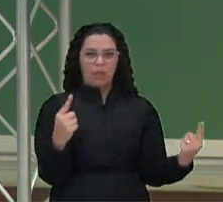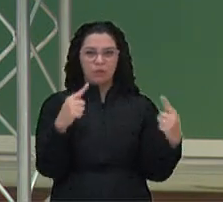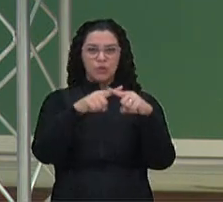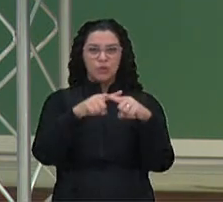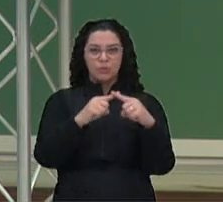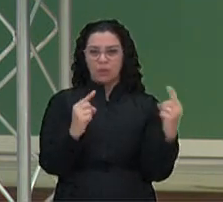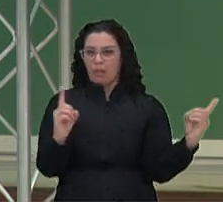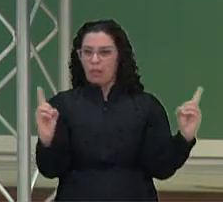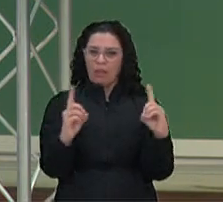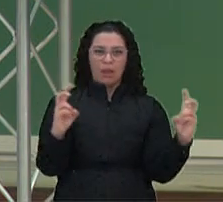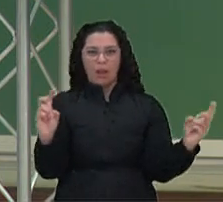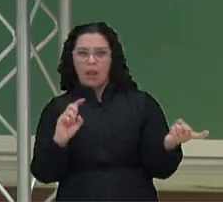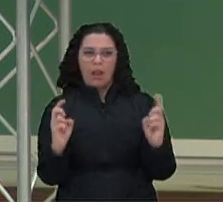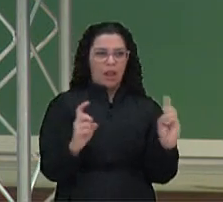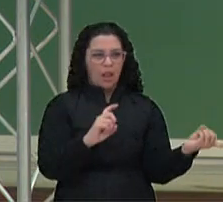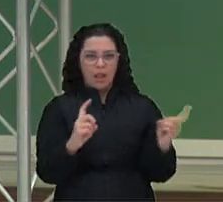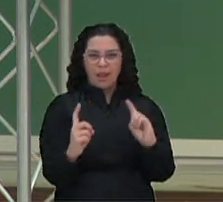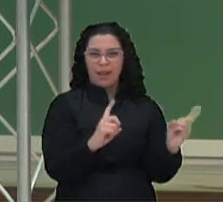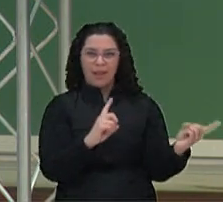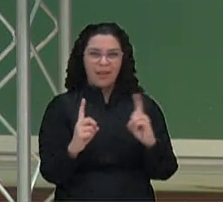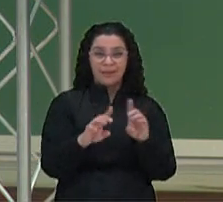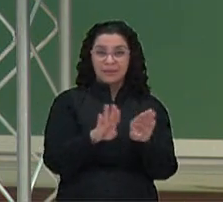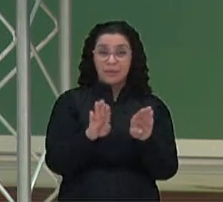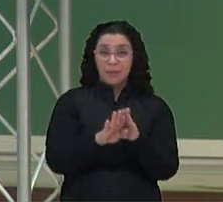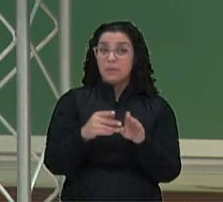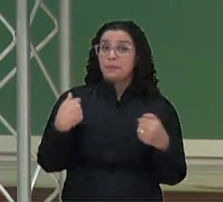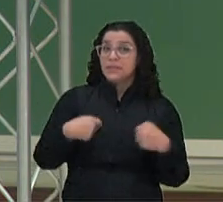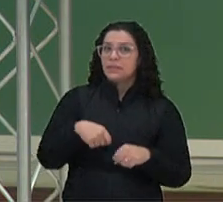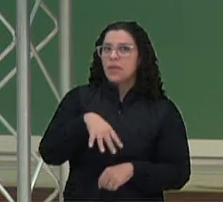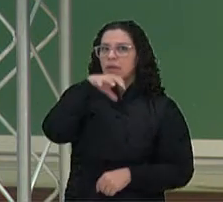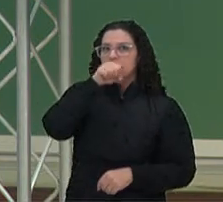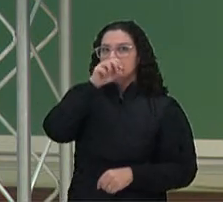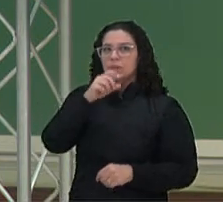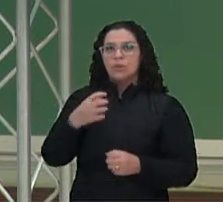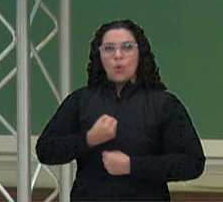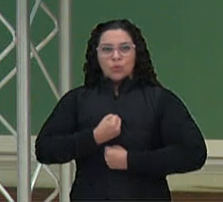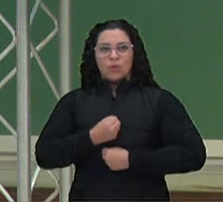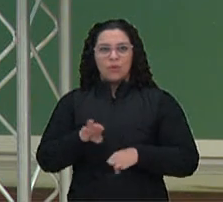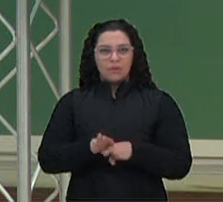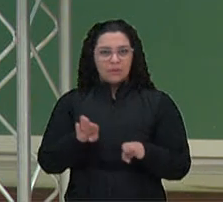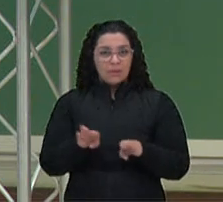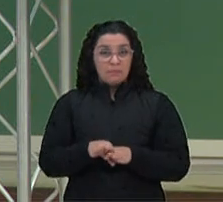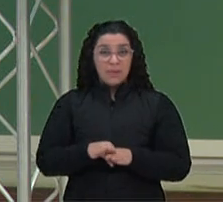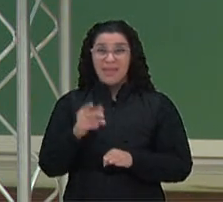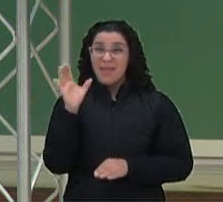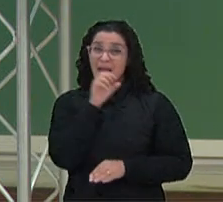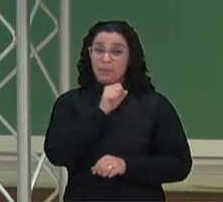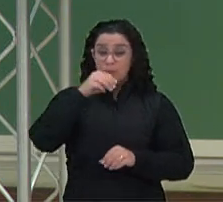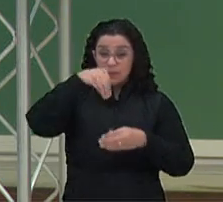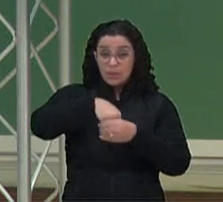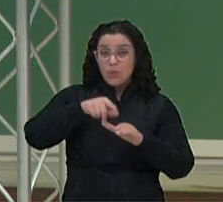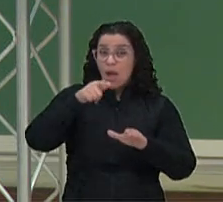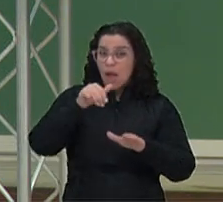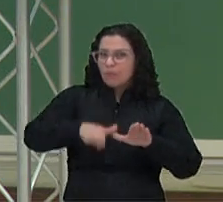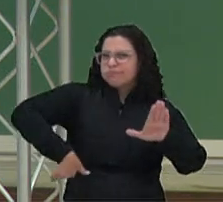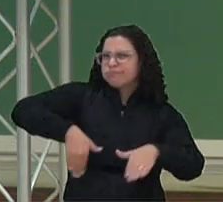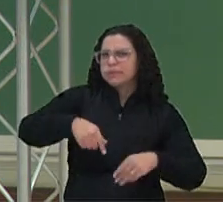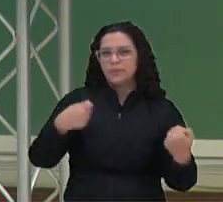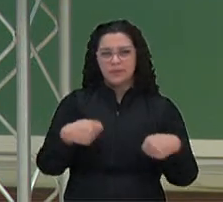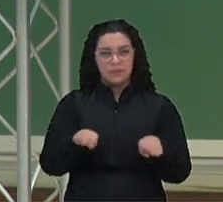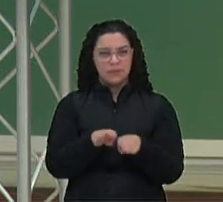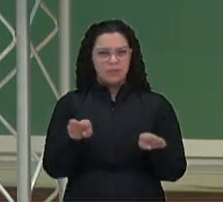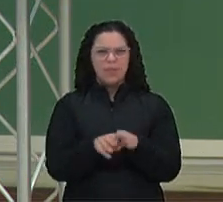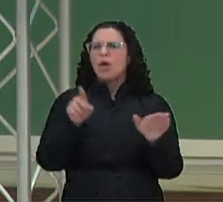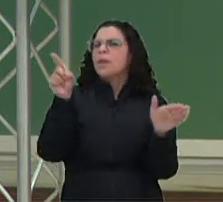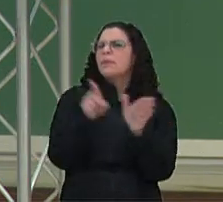de agilidade dentro da água, muita respiração também, controle de respiração, a galera precisa. Então a pergunta para vocês